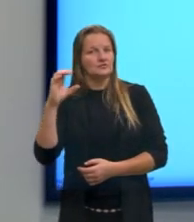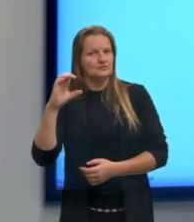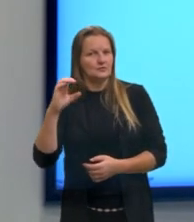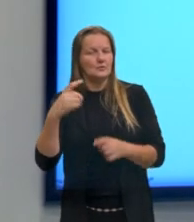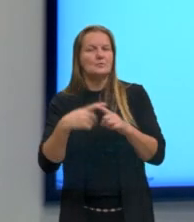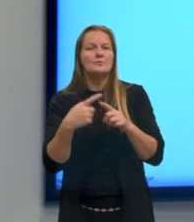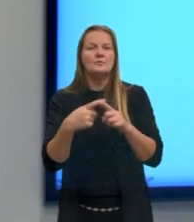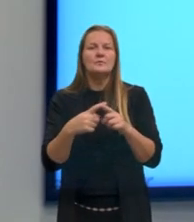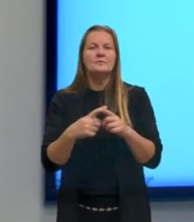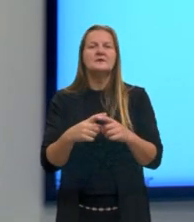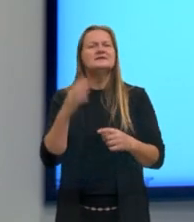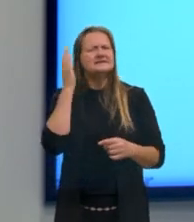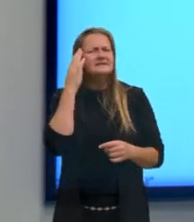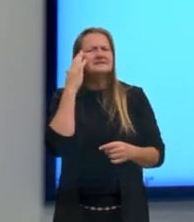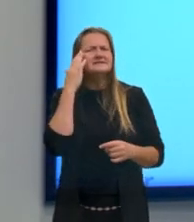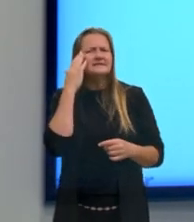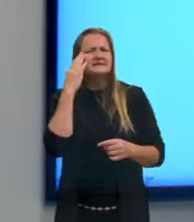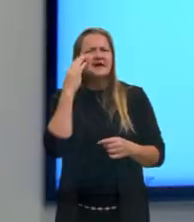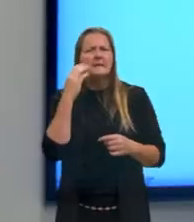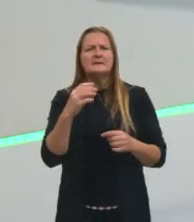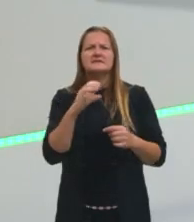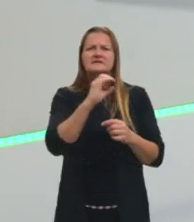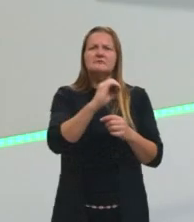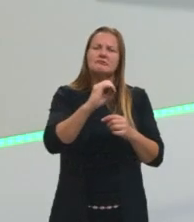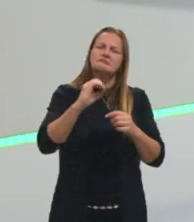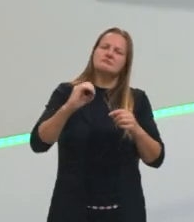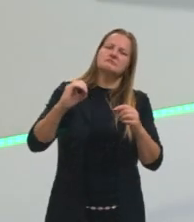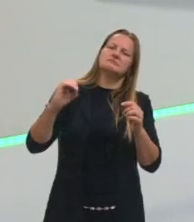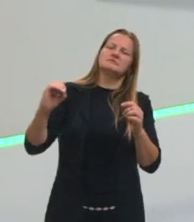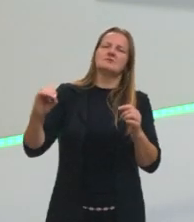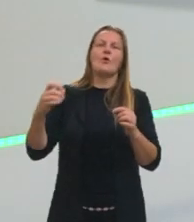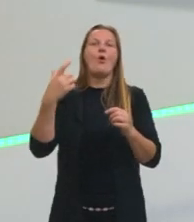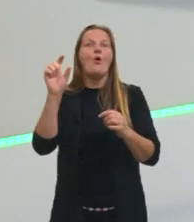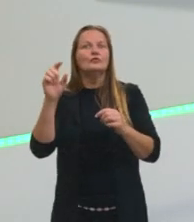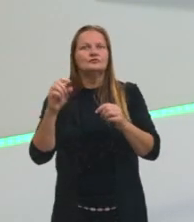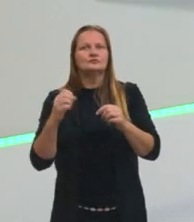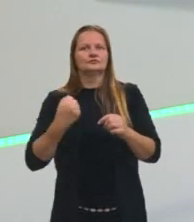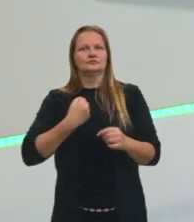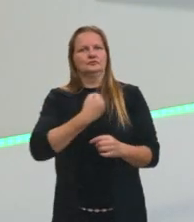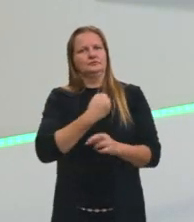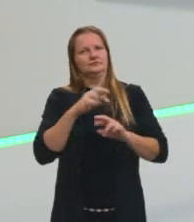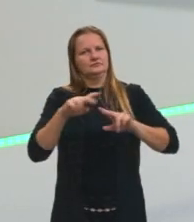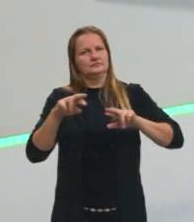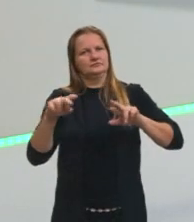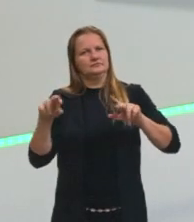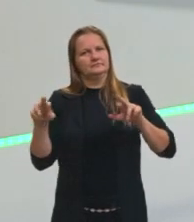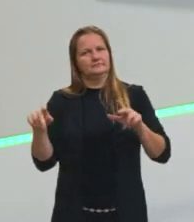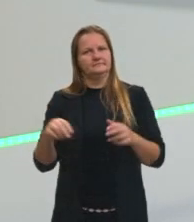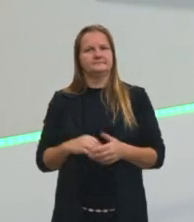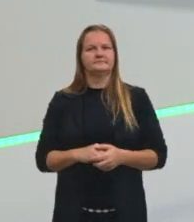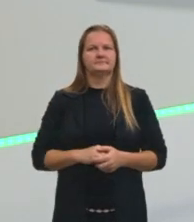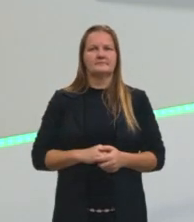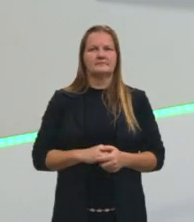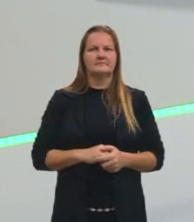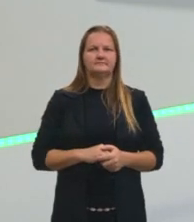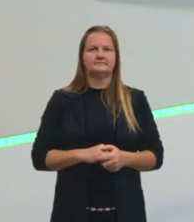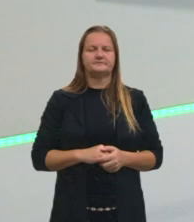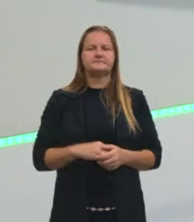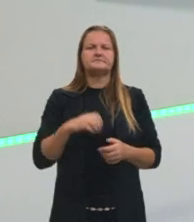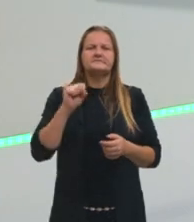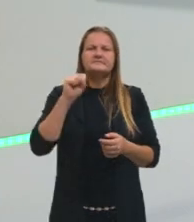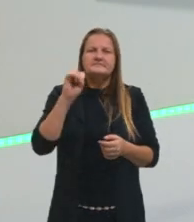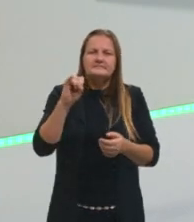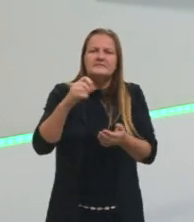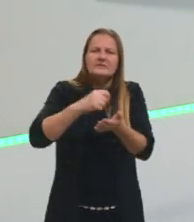que a gente sabe que aqui não são zeros tá são outros valores e acaba que a gente se a gente